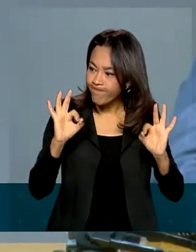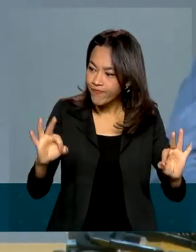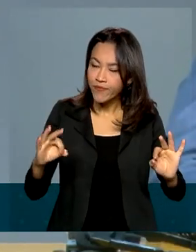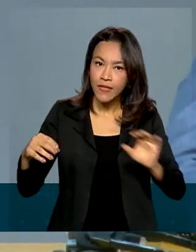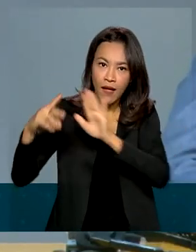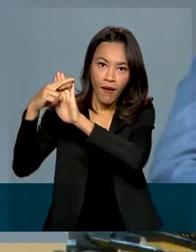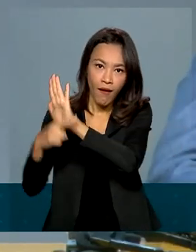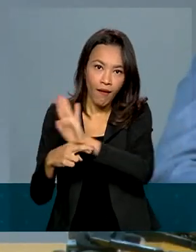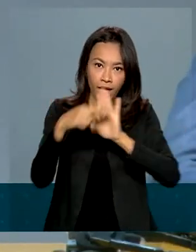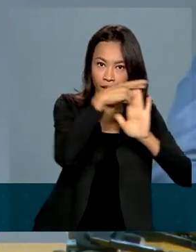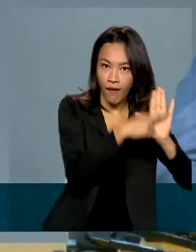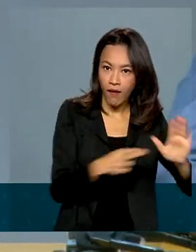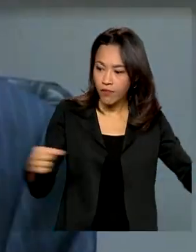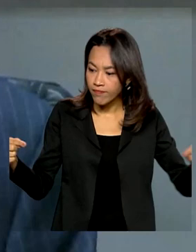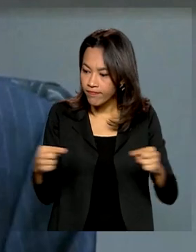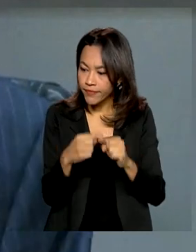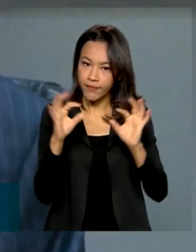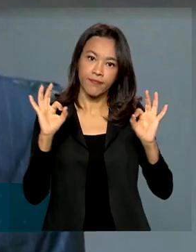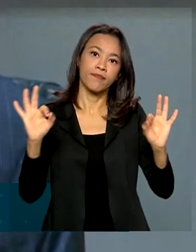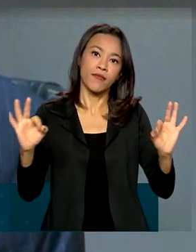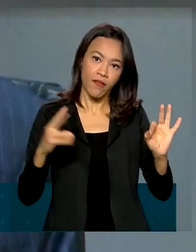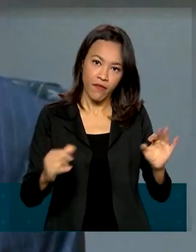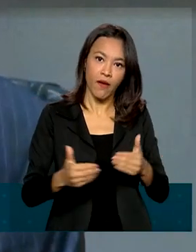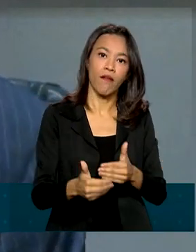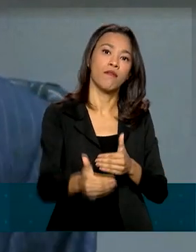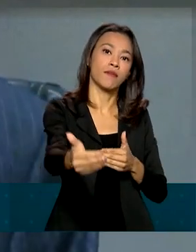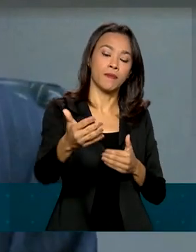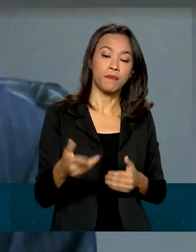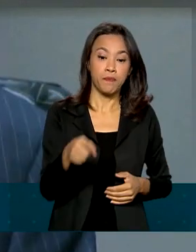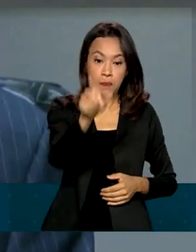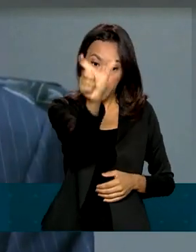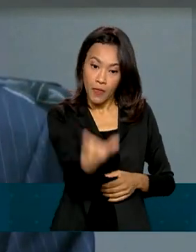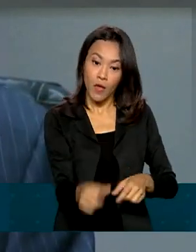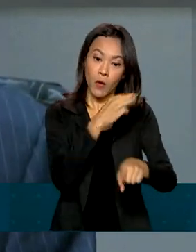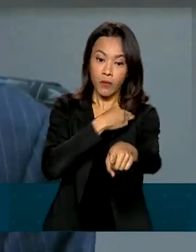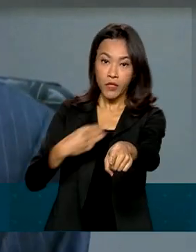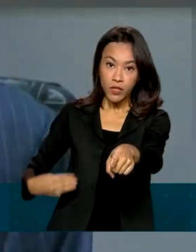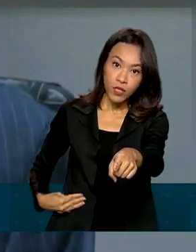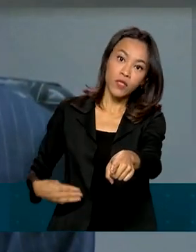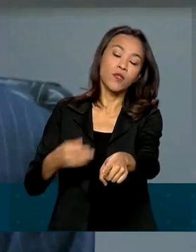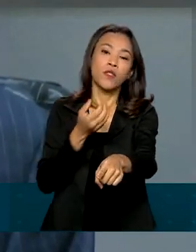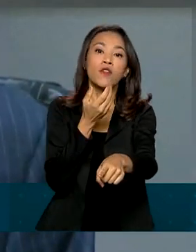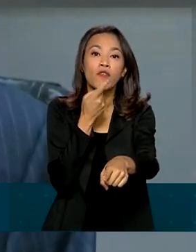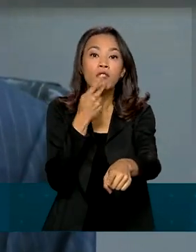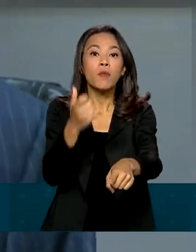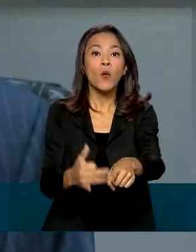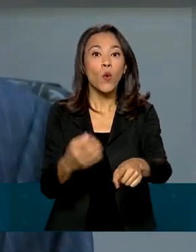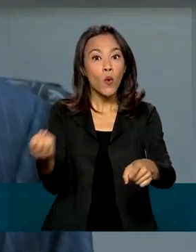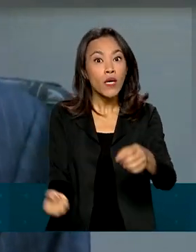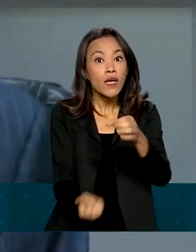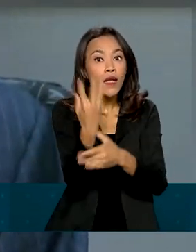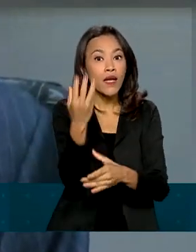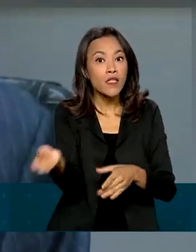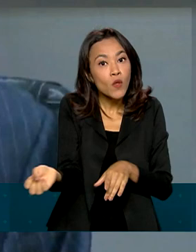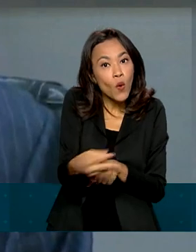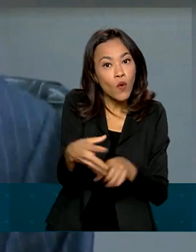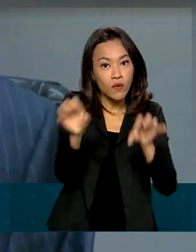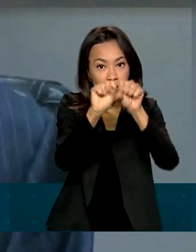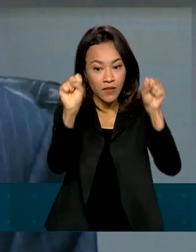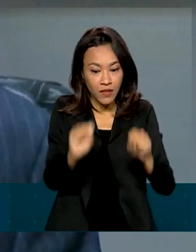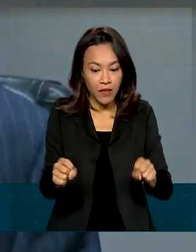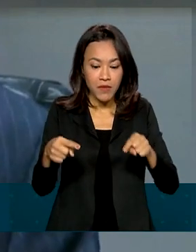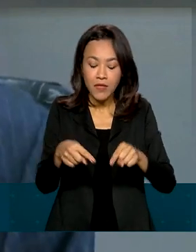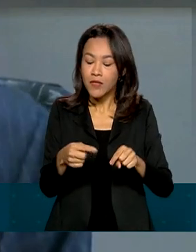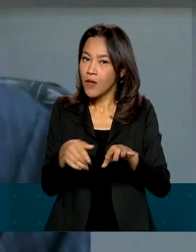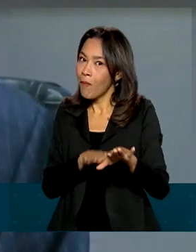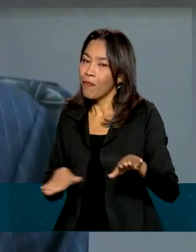esse nosso mecanismo de tratados. Segundo o ministro da Economia, a criação do novo sistema representa um passo decisivo